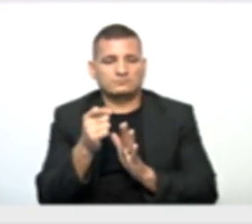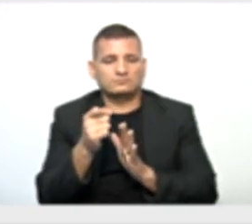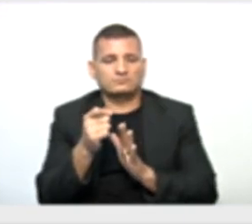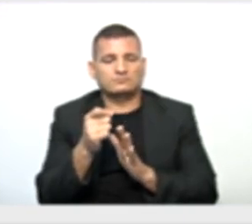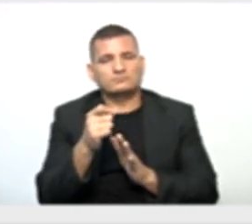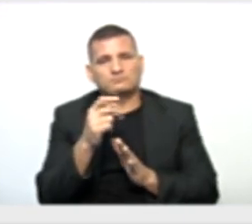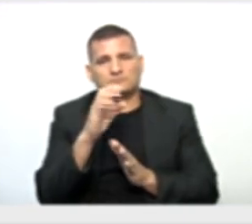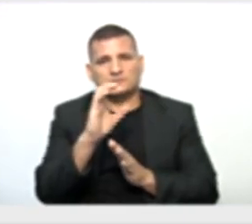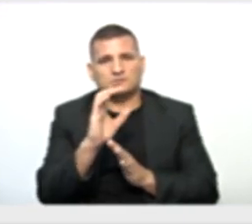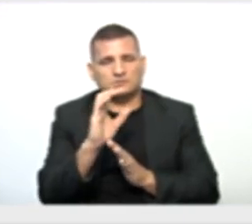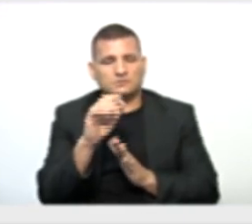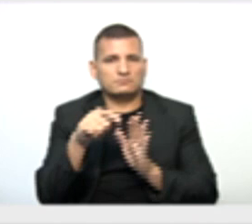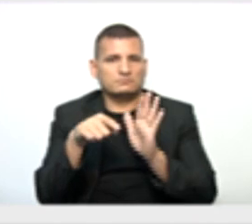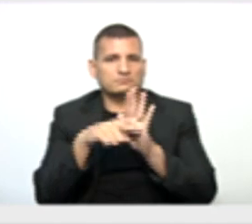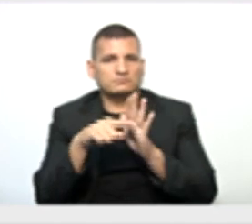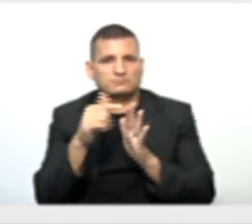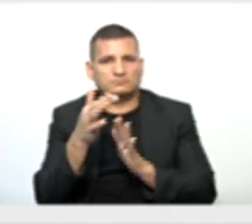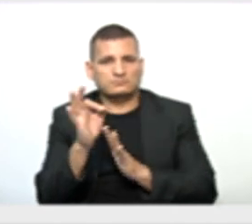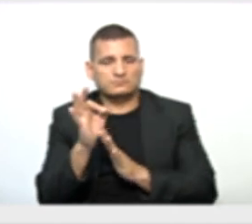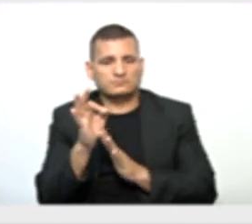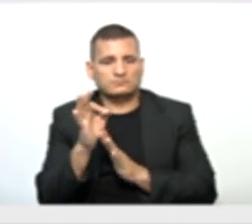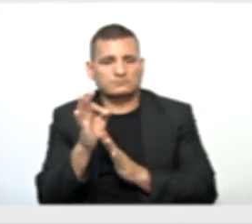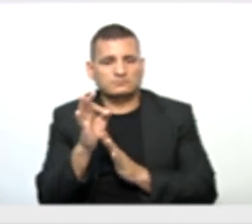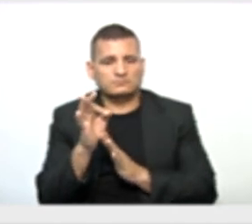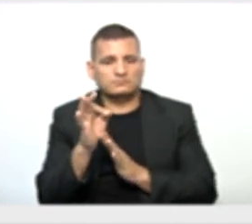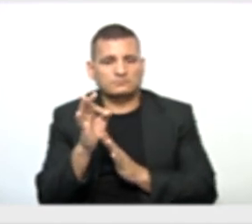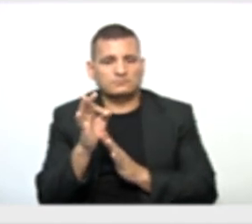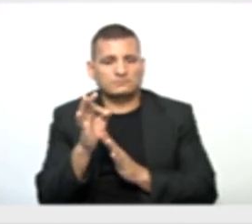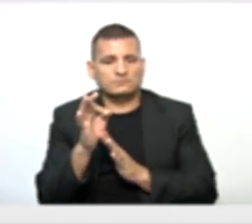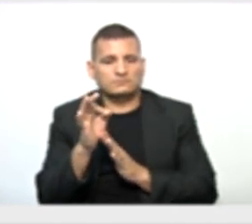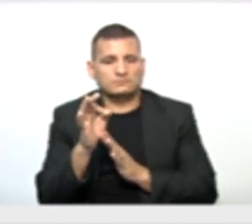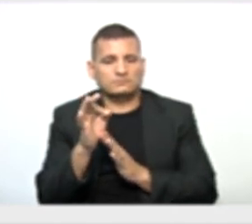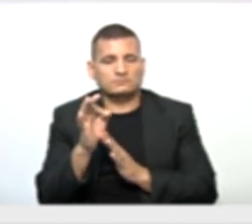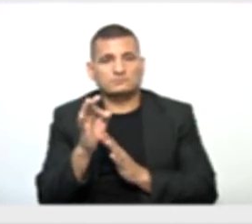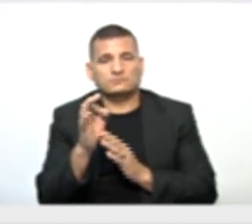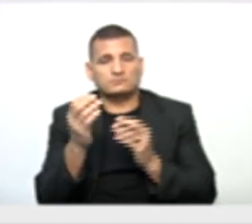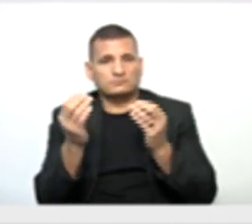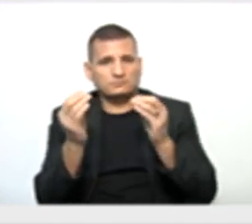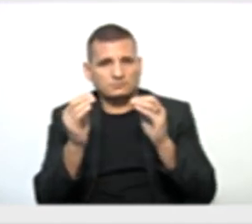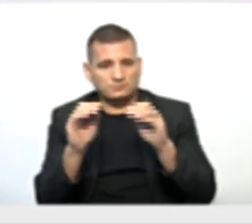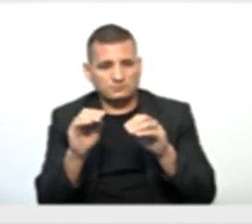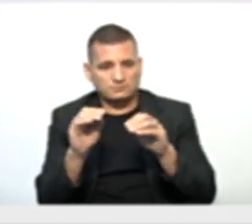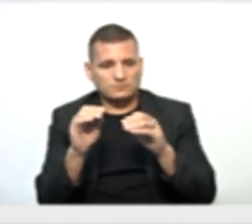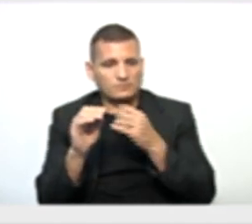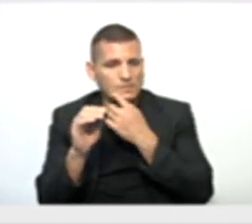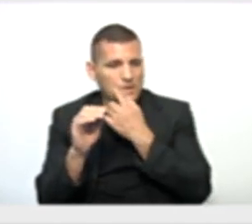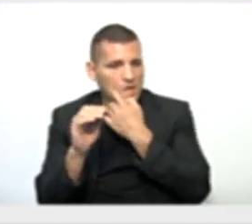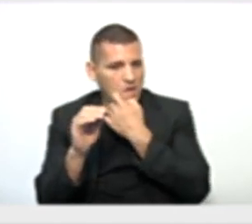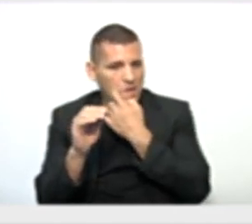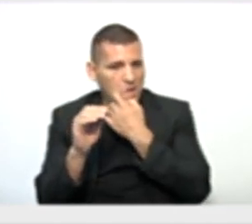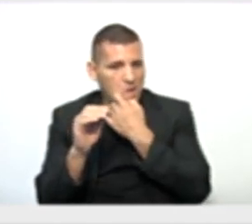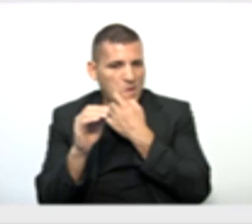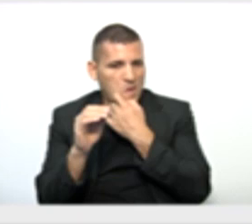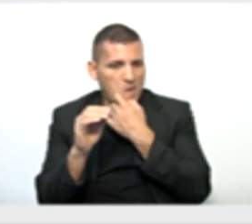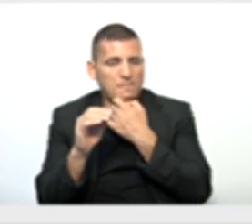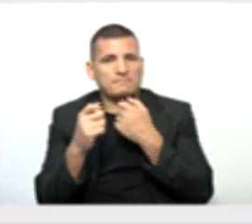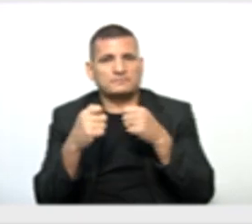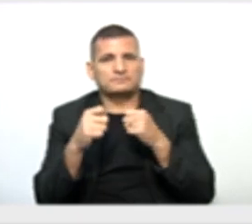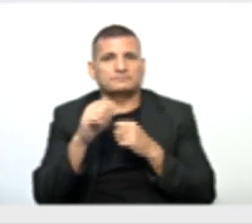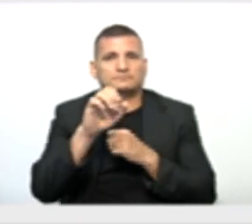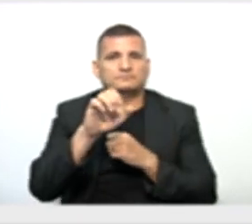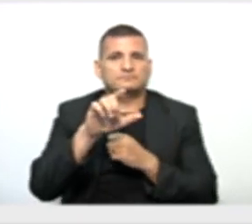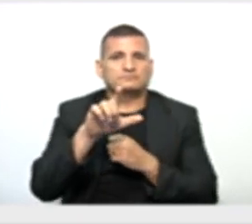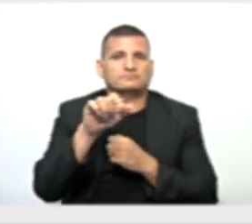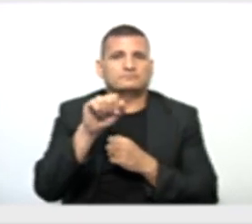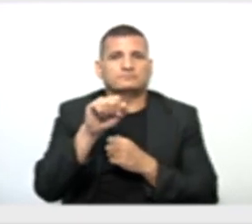resposta nenhuma, não disse que C era negativo. Para eu poder acrescentar isso, eu preciso escrever o else.